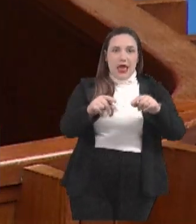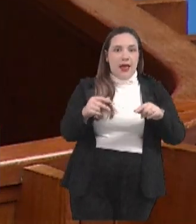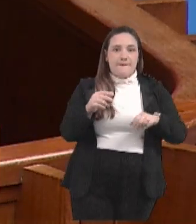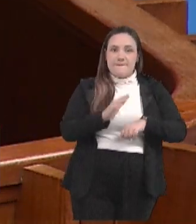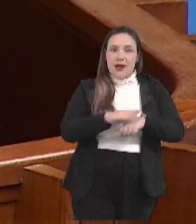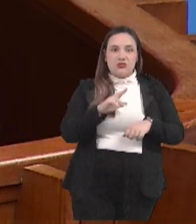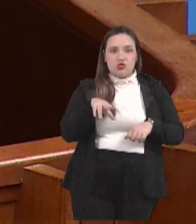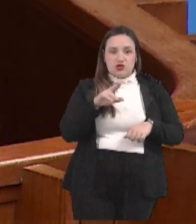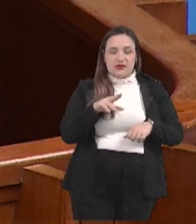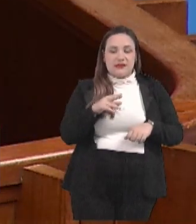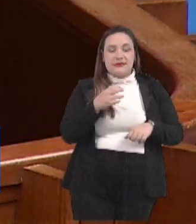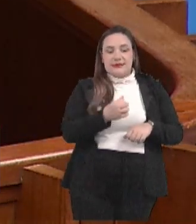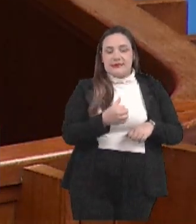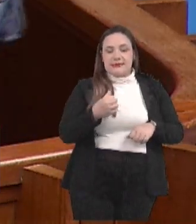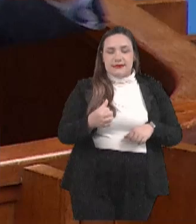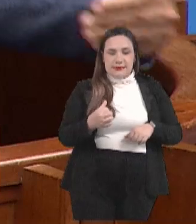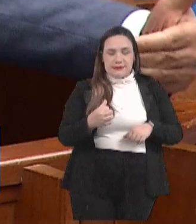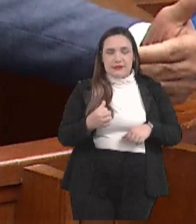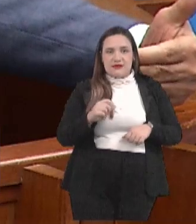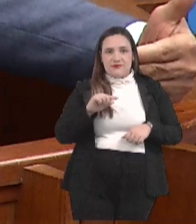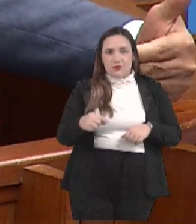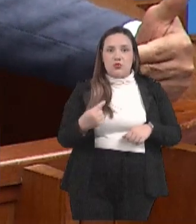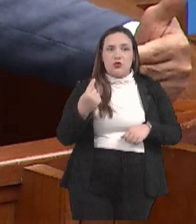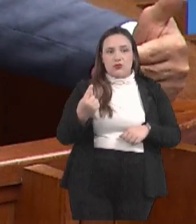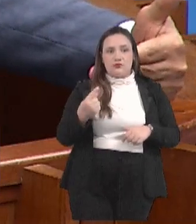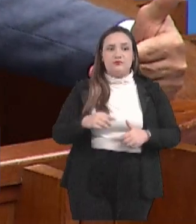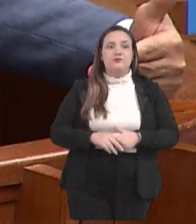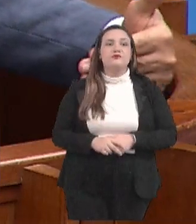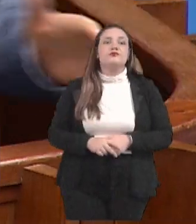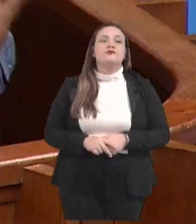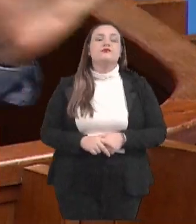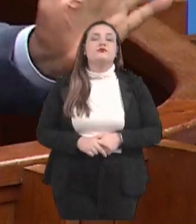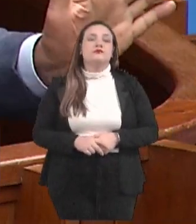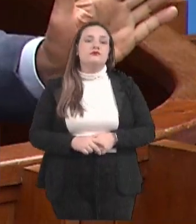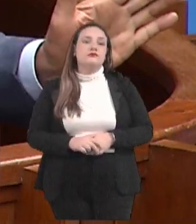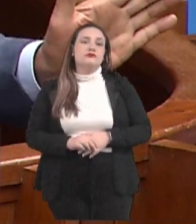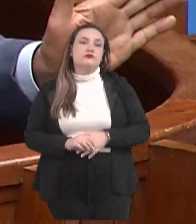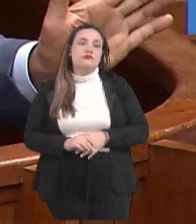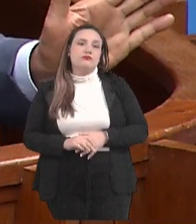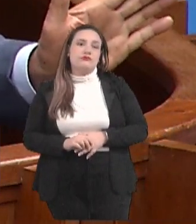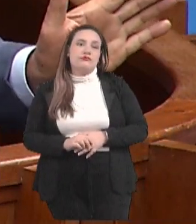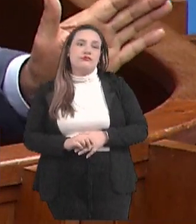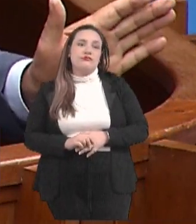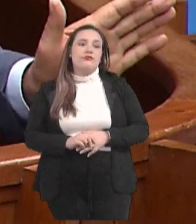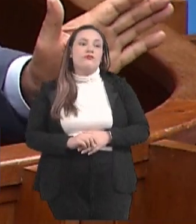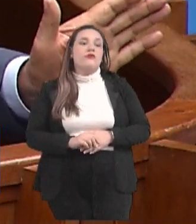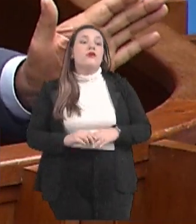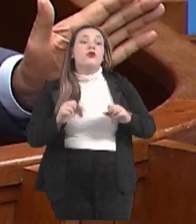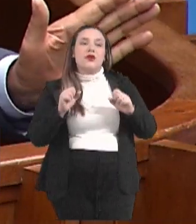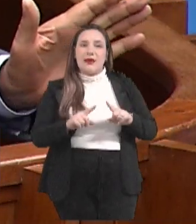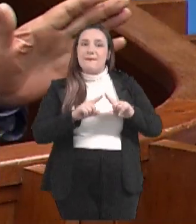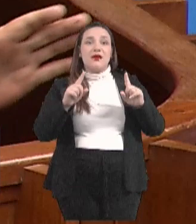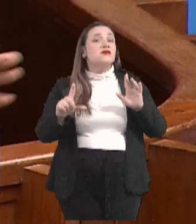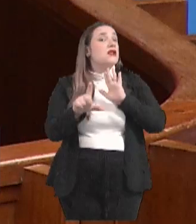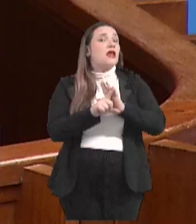determinado com 66 e os títulos estavam emitidos, tinha que ser